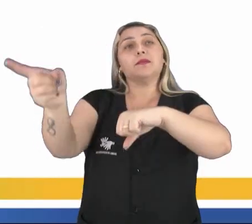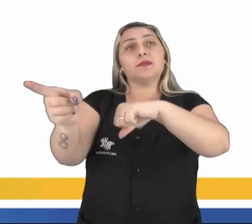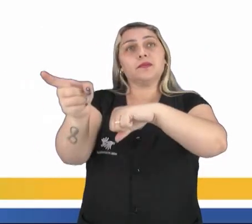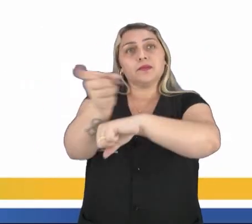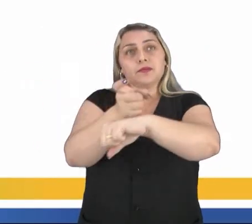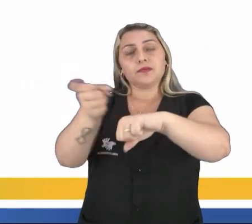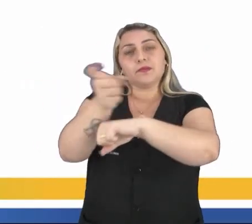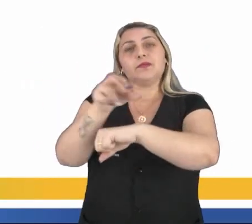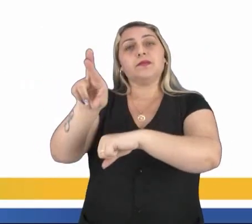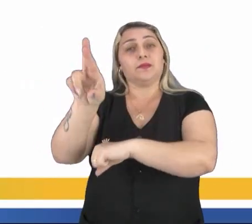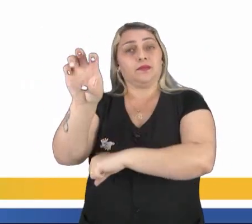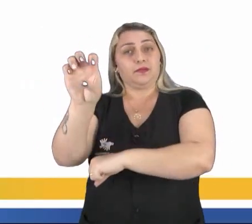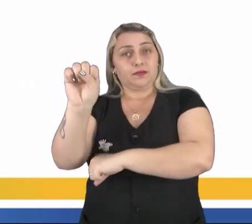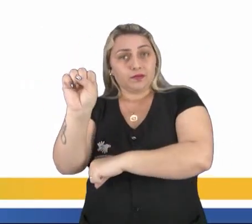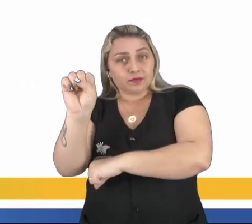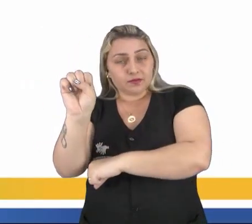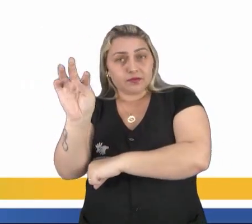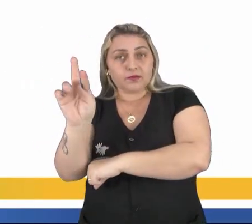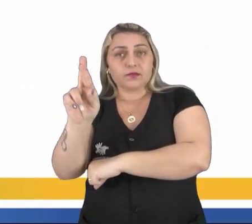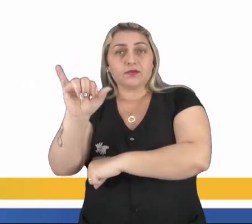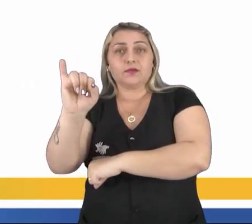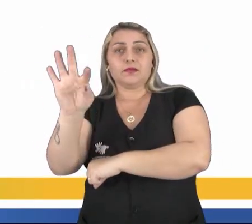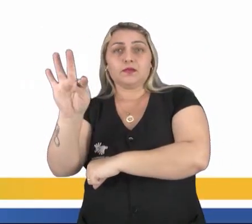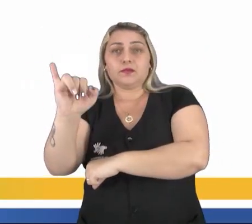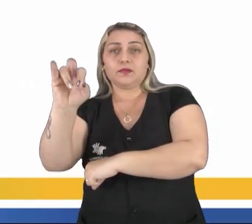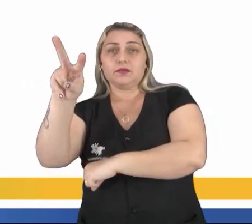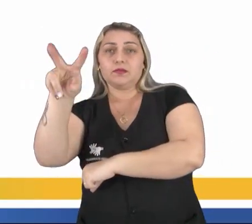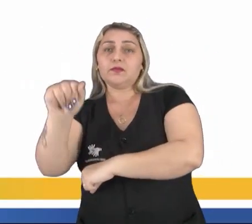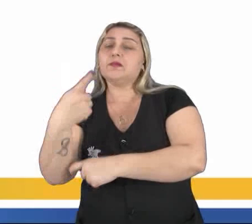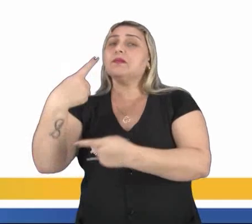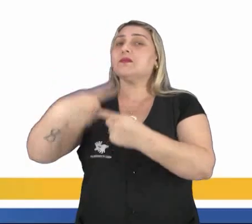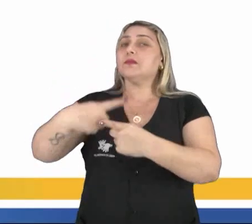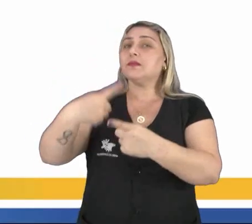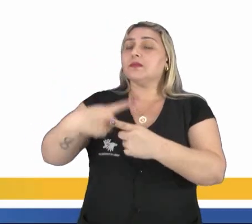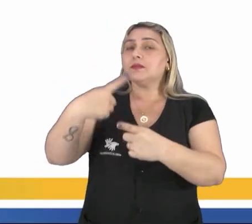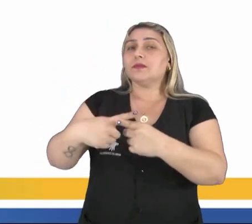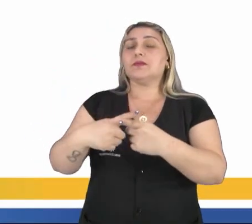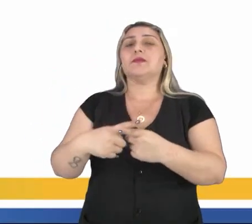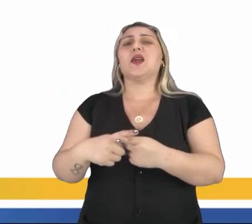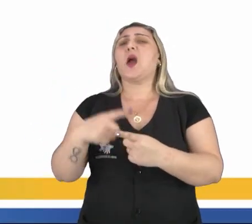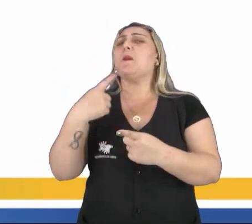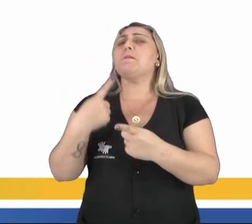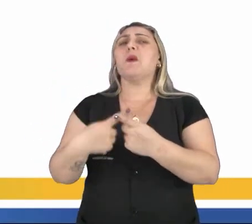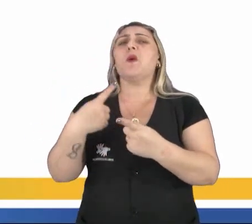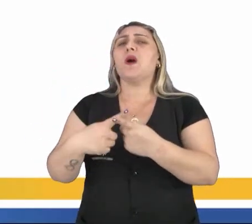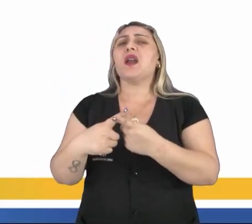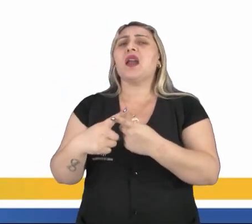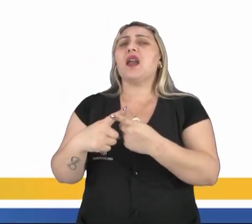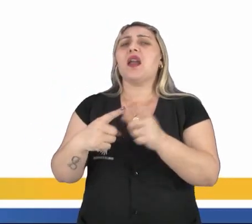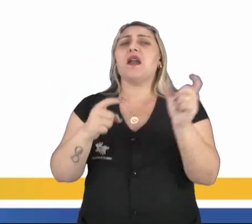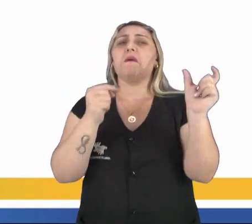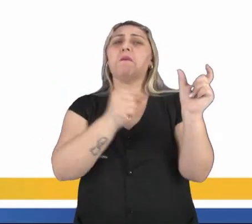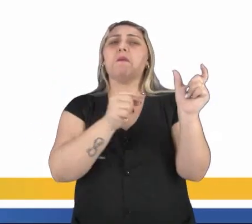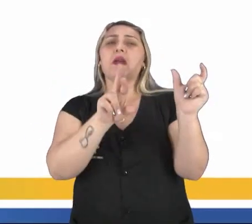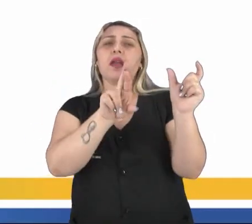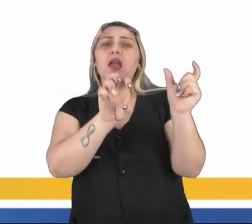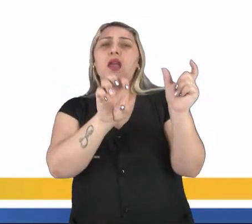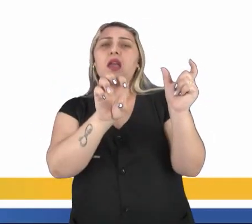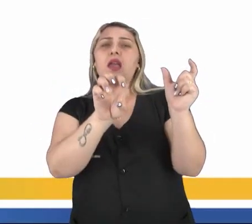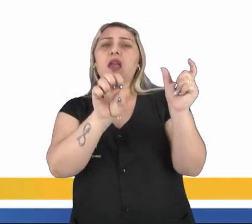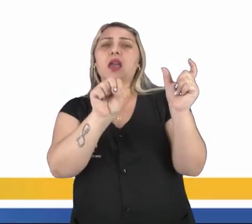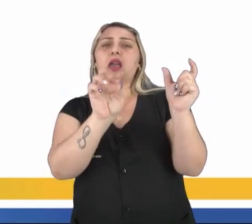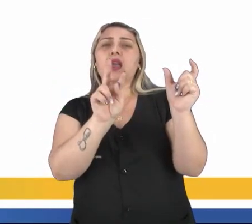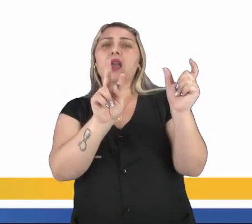Subordinada, adjetiva, restritiva. Por quê? Por que é restritiva?